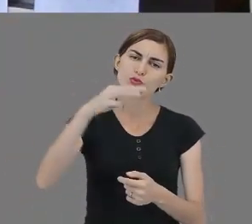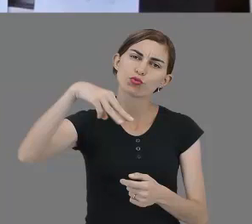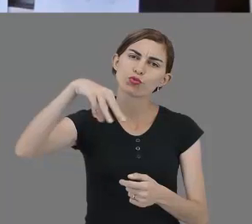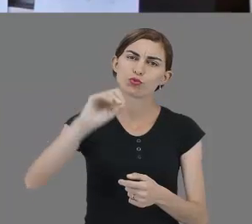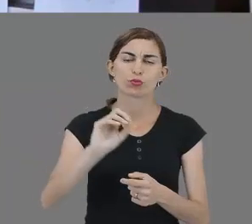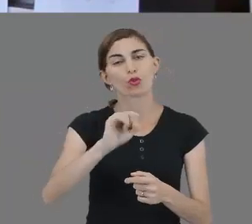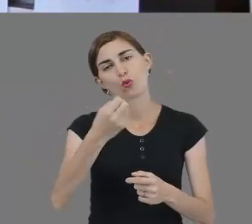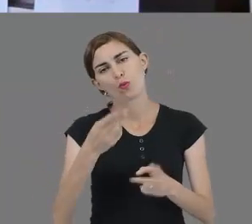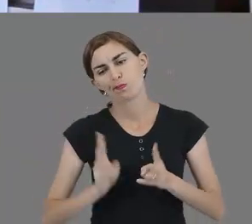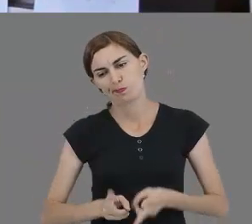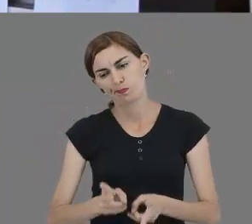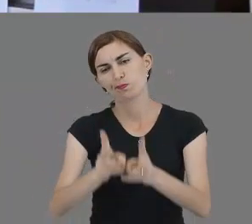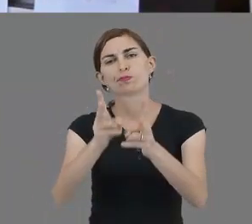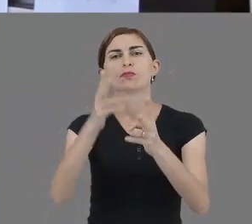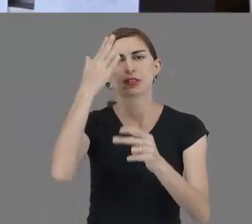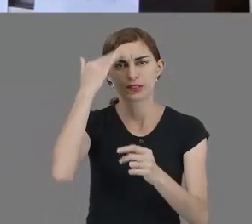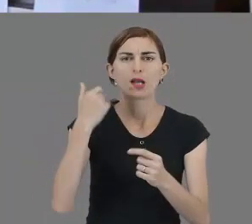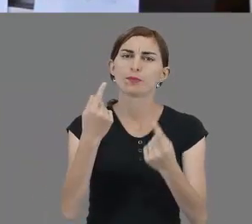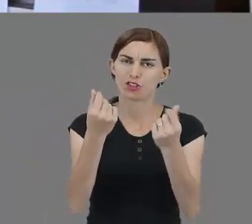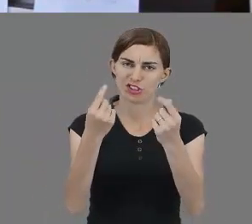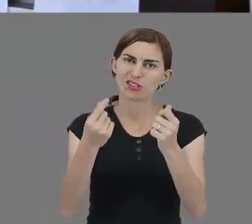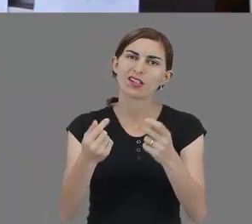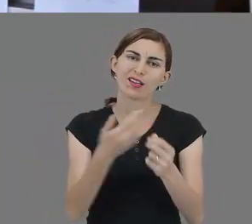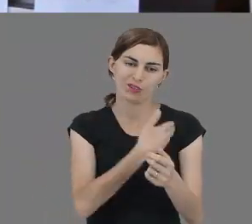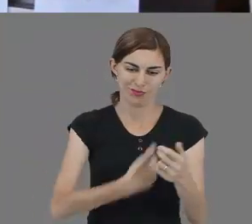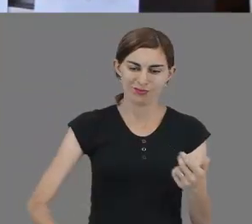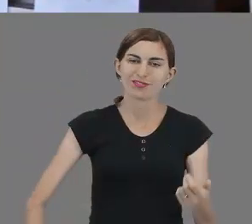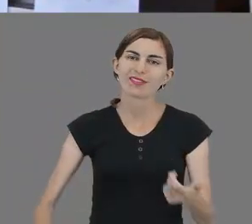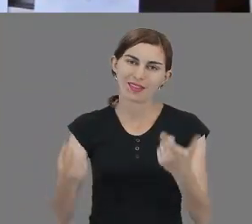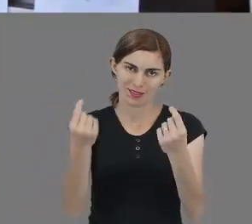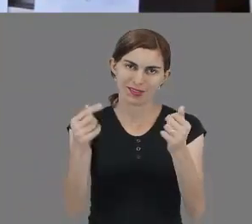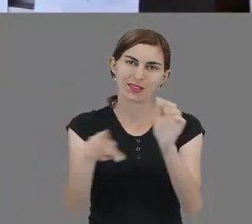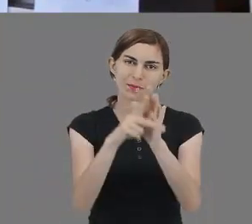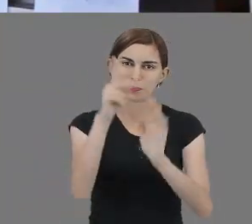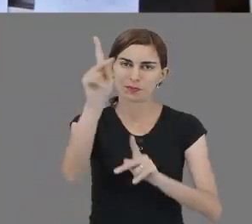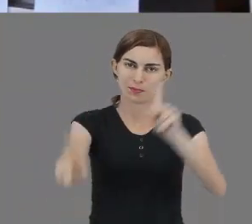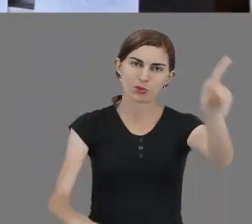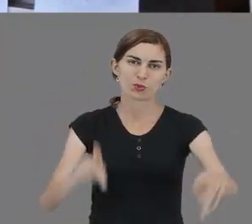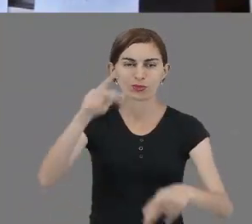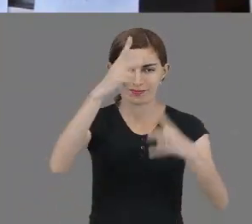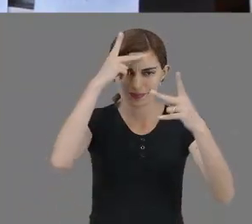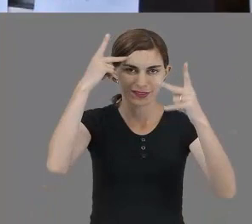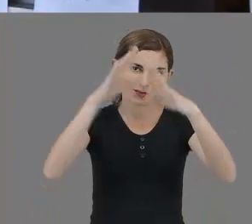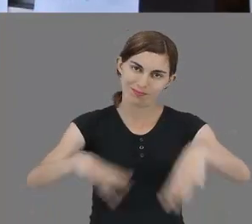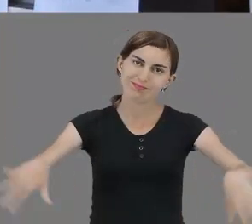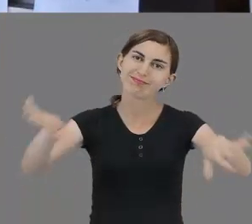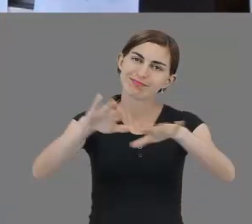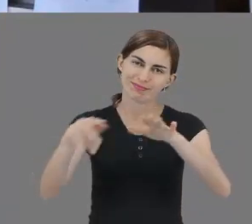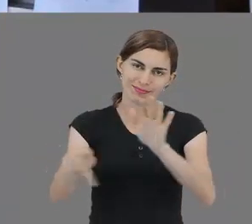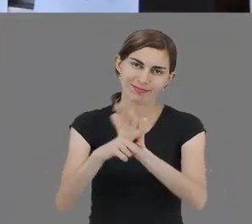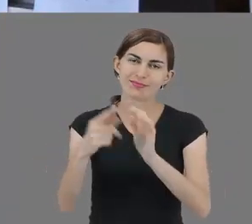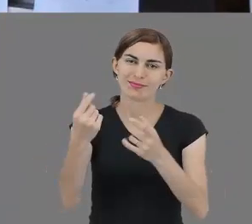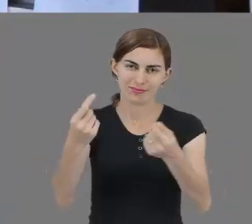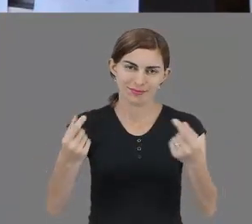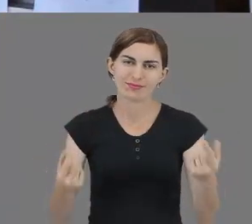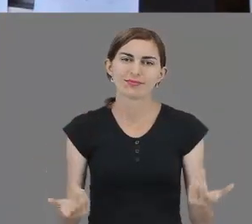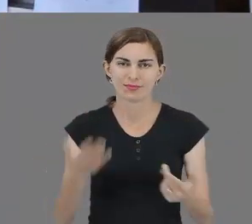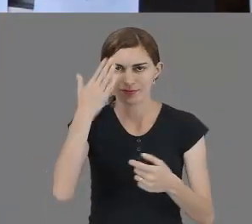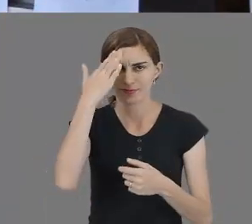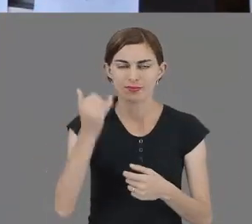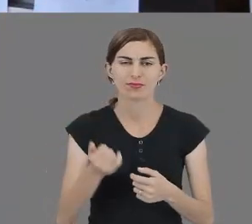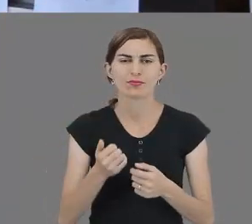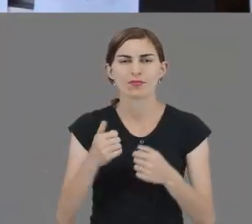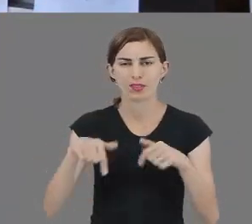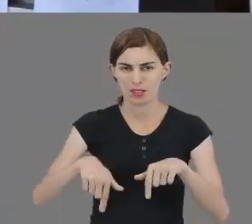seja ele permanente, implica em dinheiro público aplicado ao serviço da população. Bom, basicamente, nós